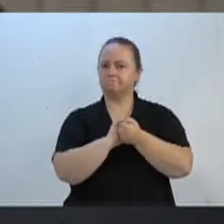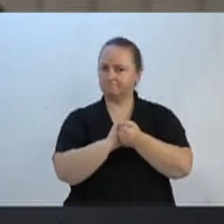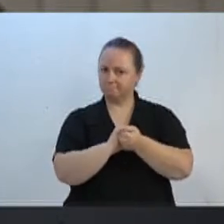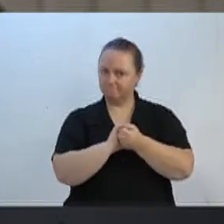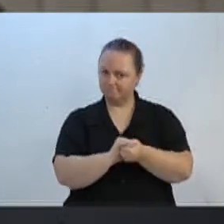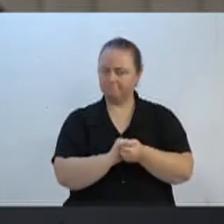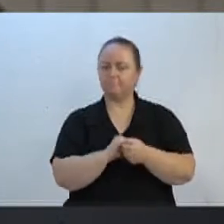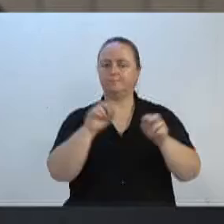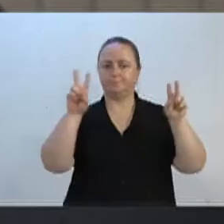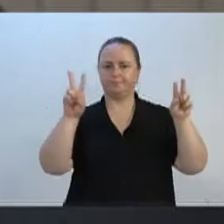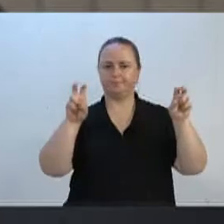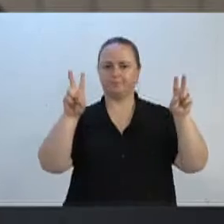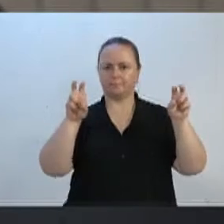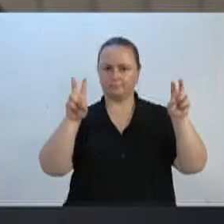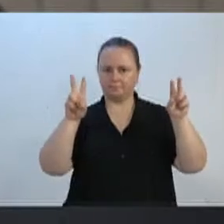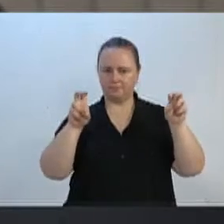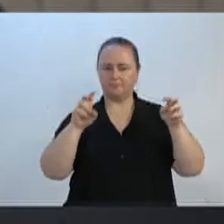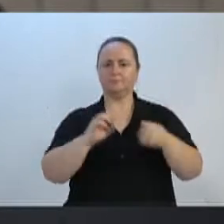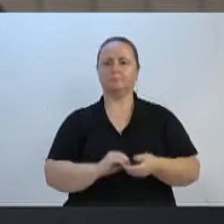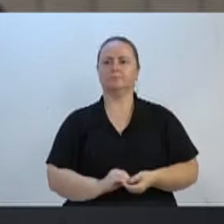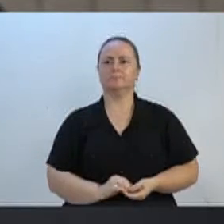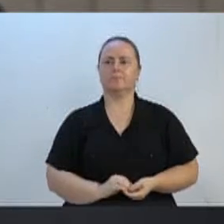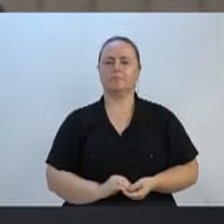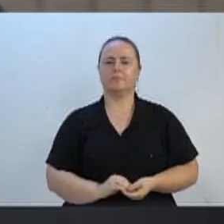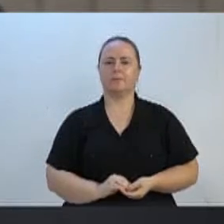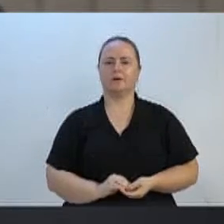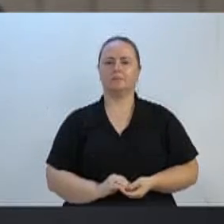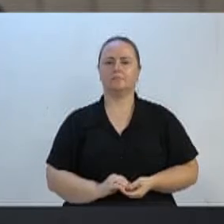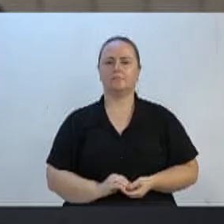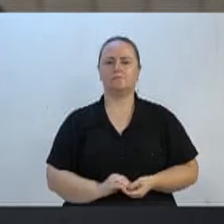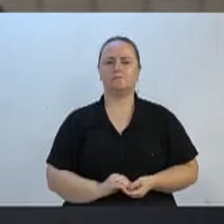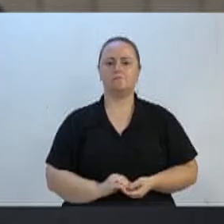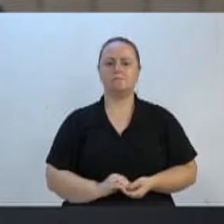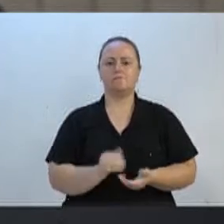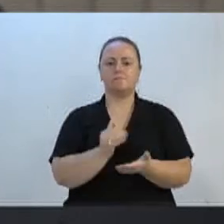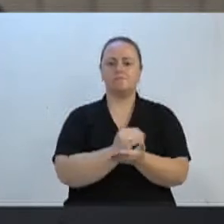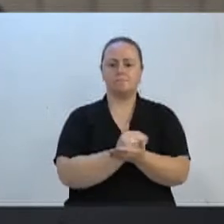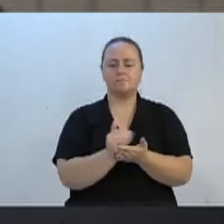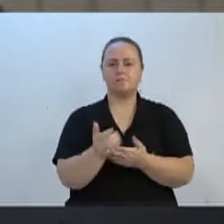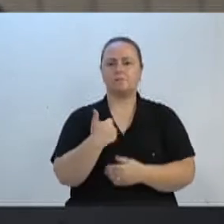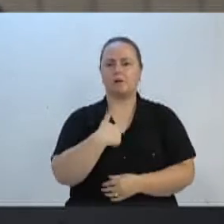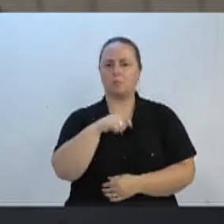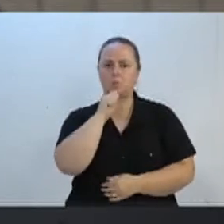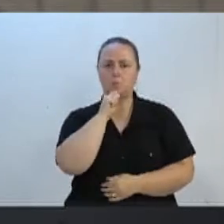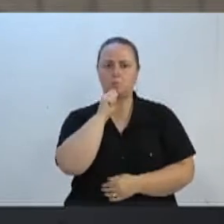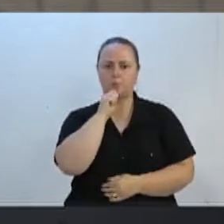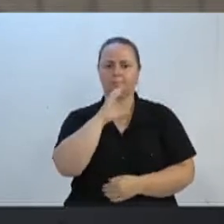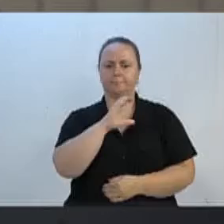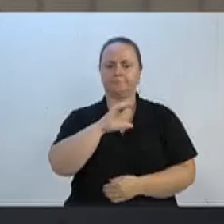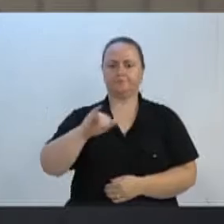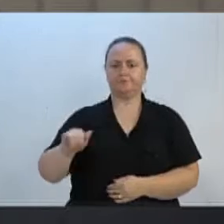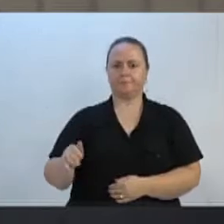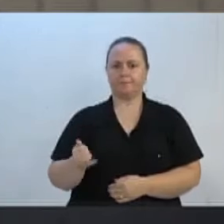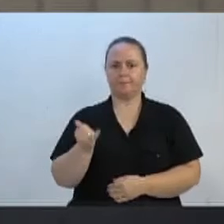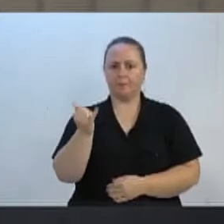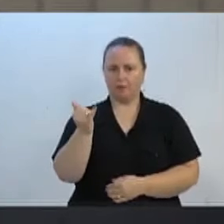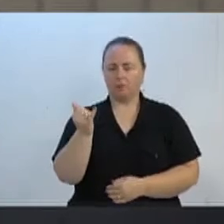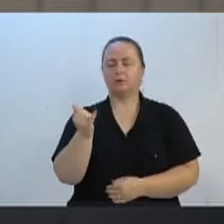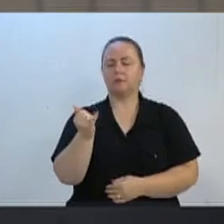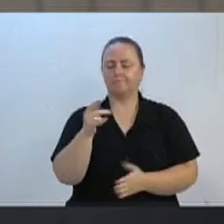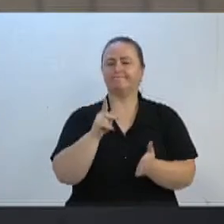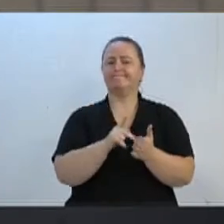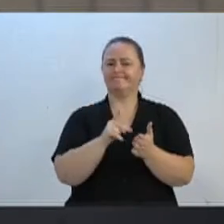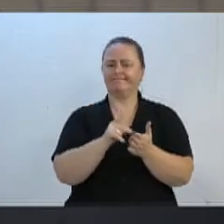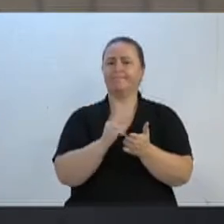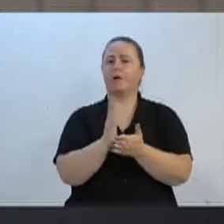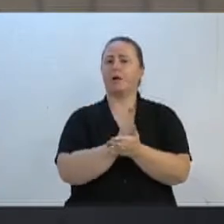dessa temática. Inclusive, no início do meu mandato, eu não fazia parte da CCJ, muitos dos meus projetos foram